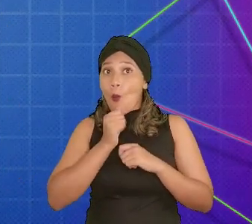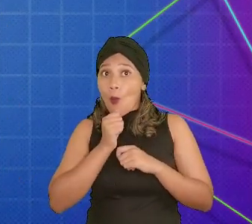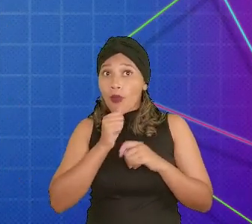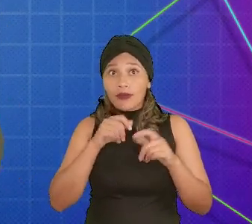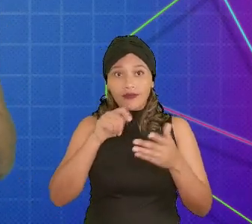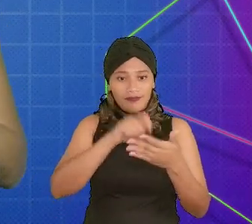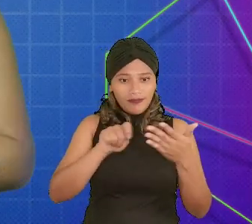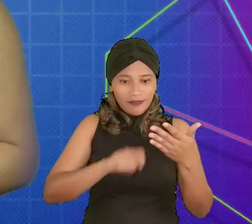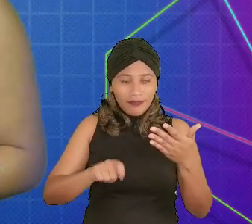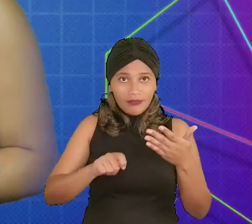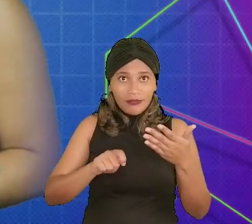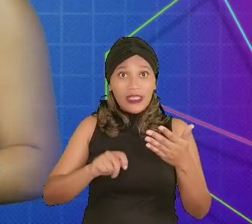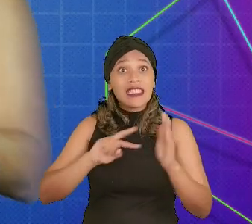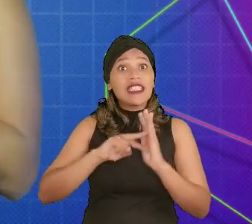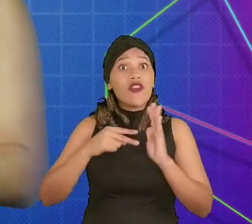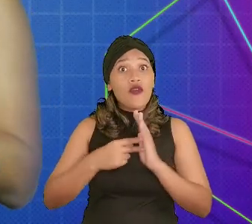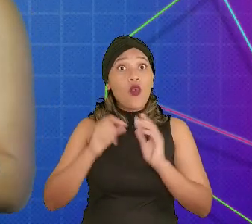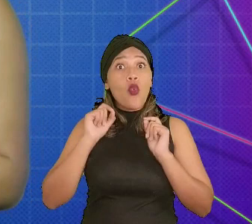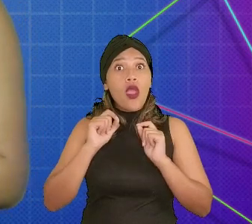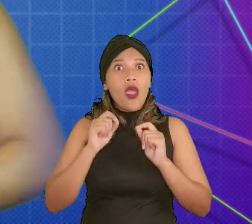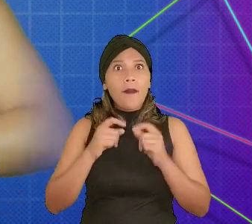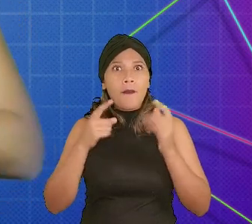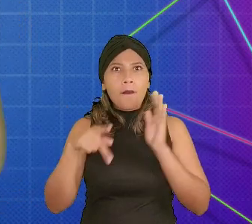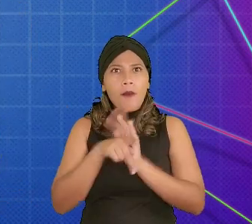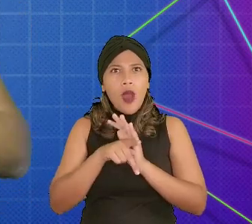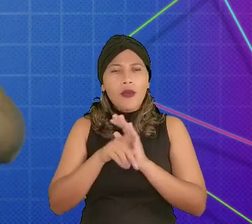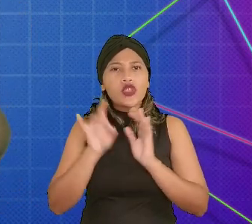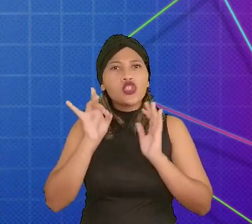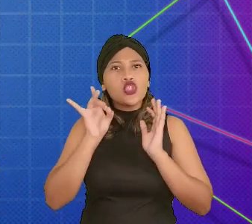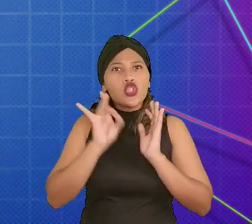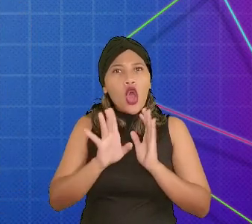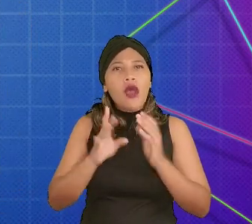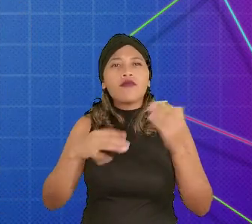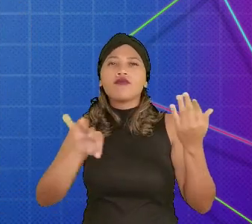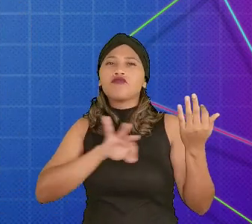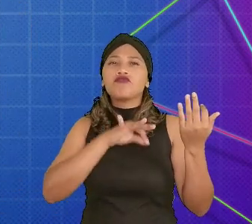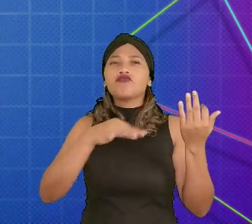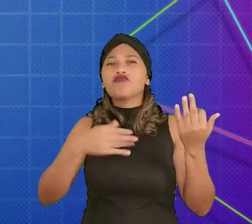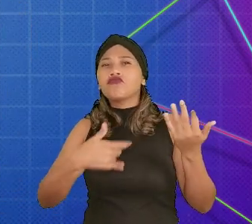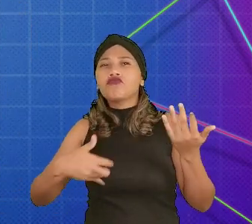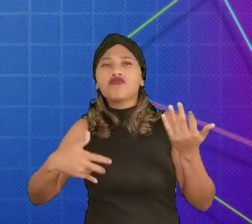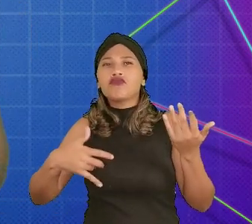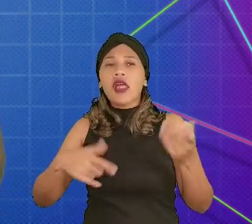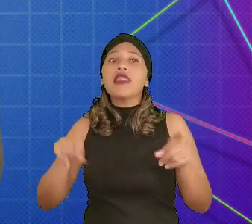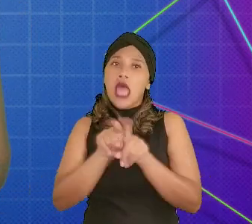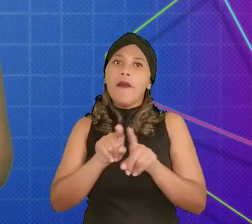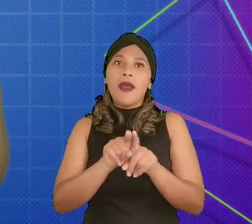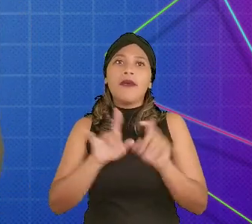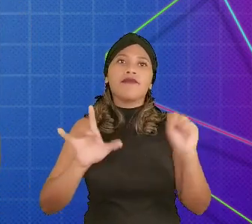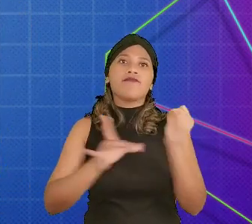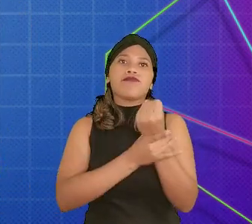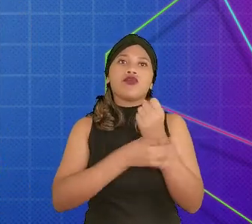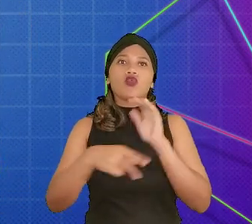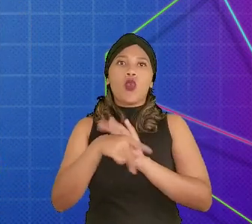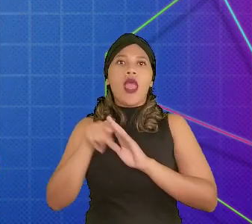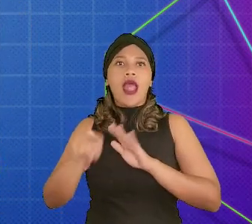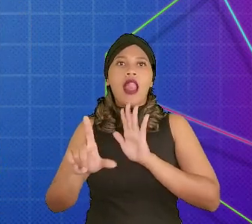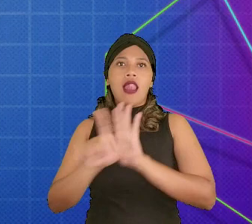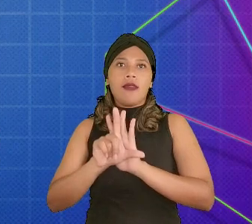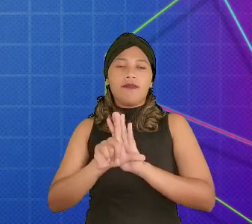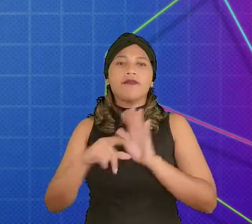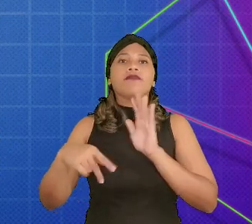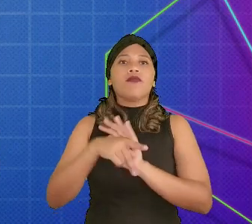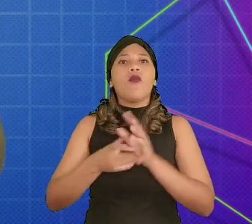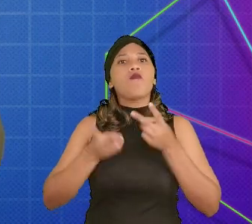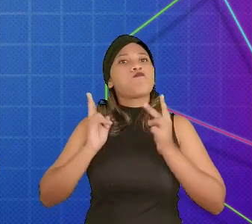letra. Isso significa que até mesmo uma música exclusivamente instrumental também é protegida por direitos autorais